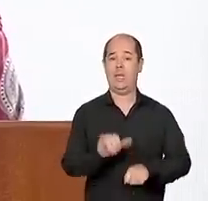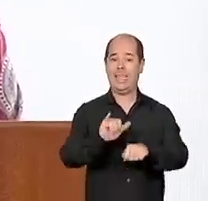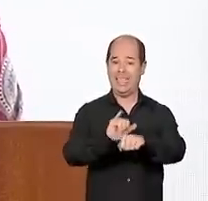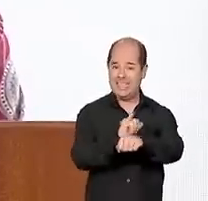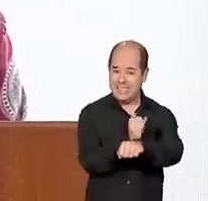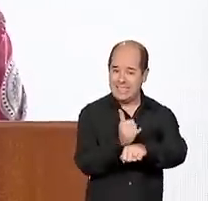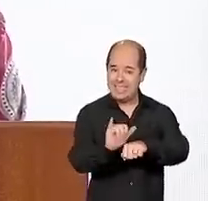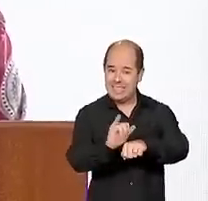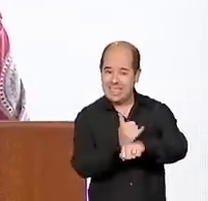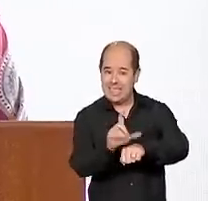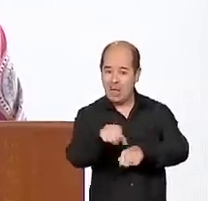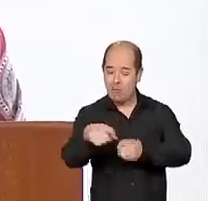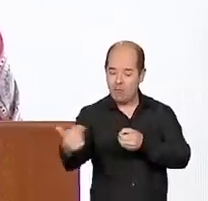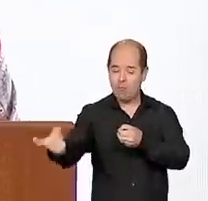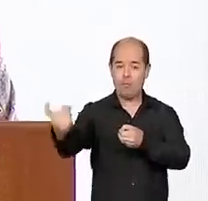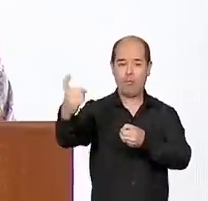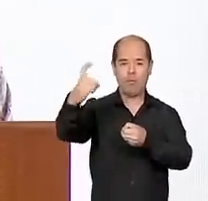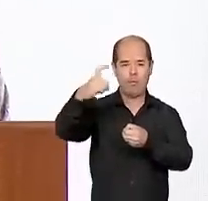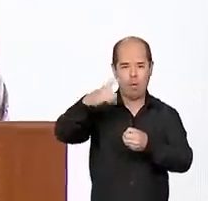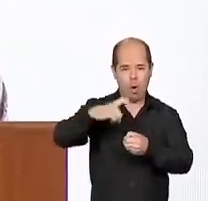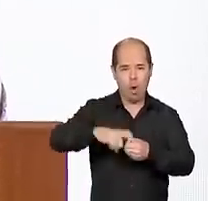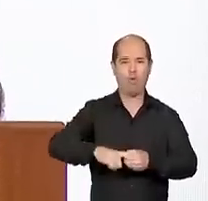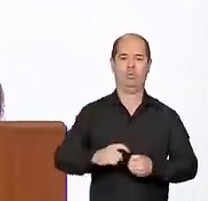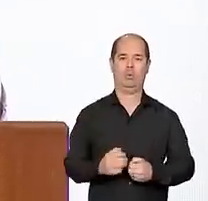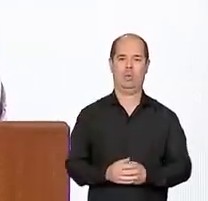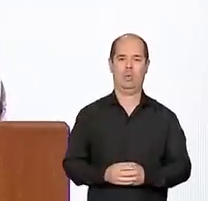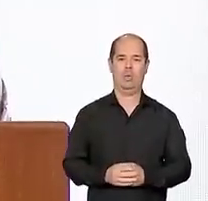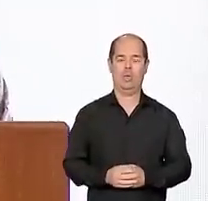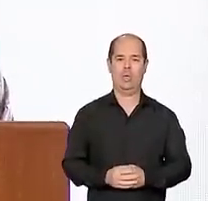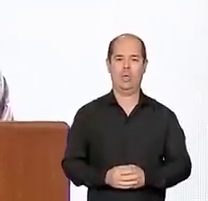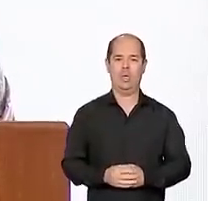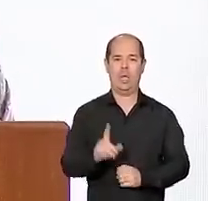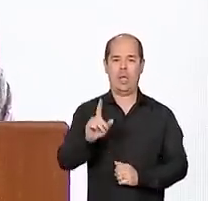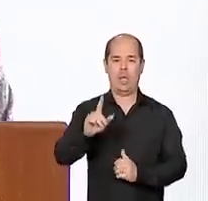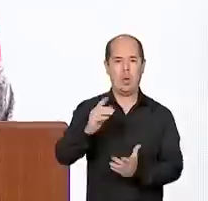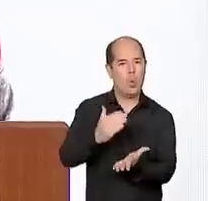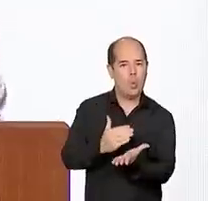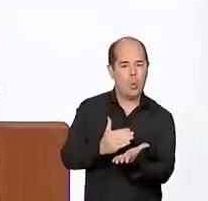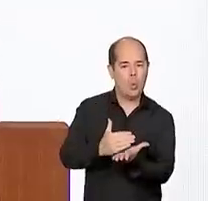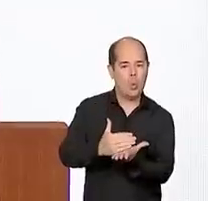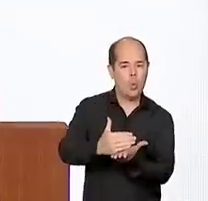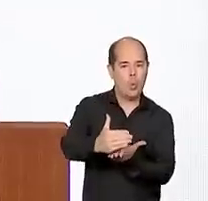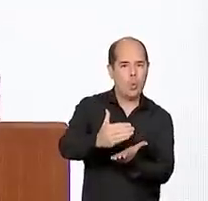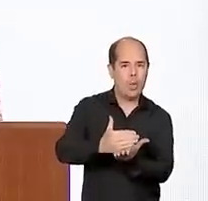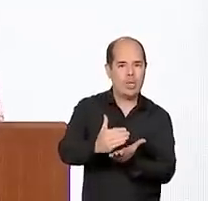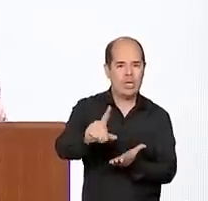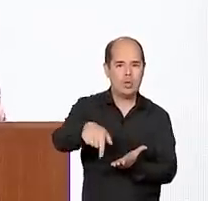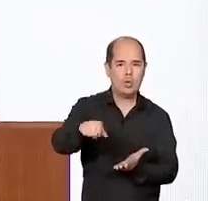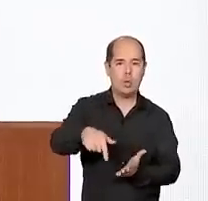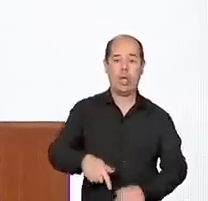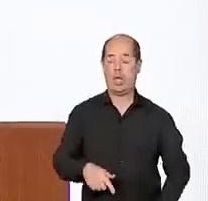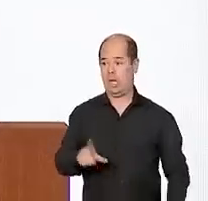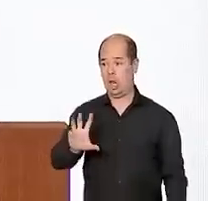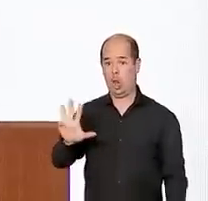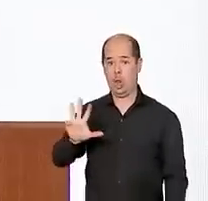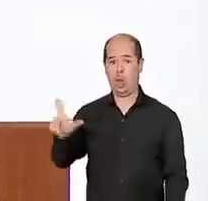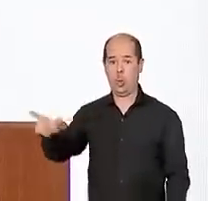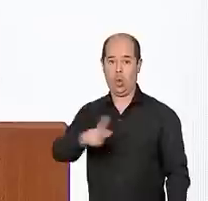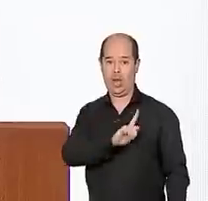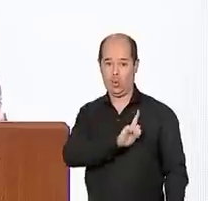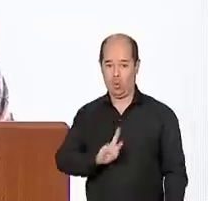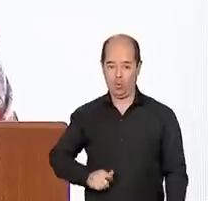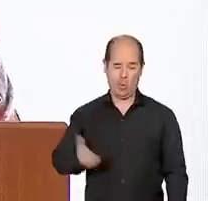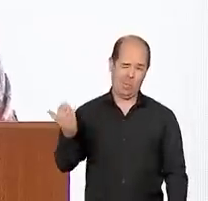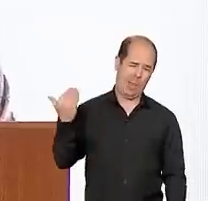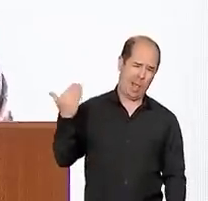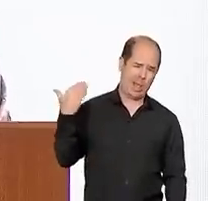é uma retomada. O início, eu dou destaque para o seu primeiro governo, presidente Lula,